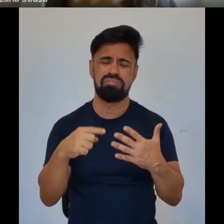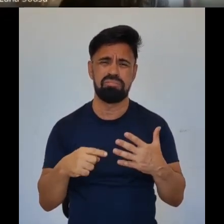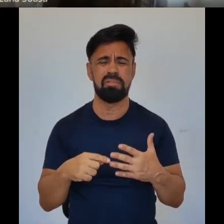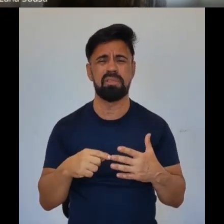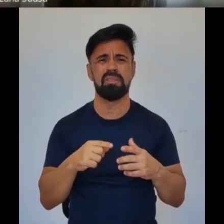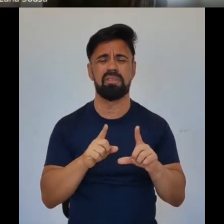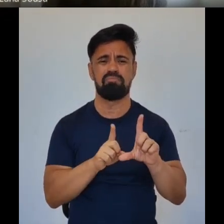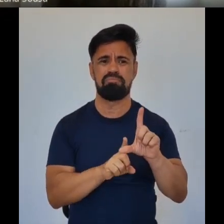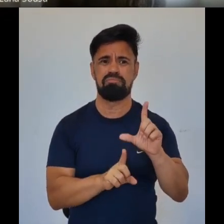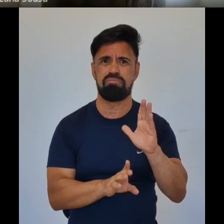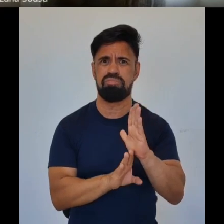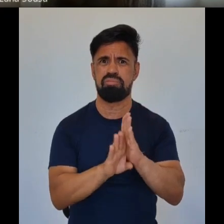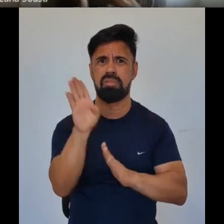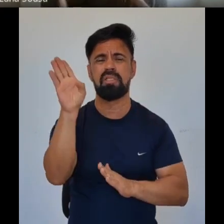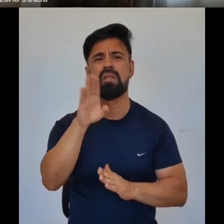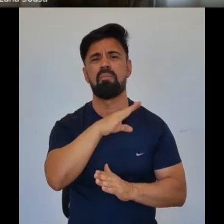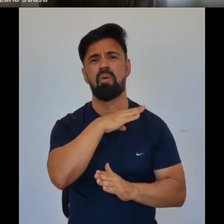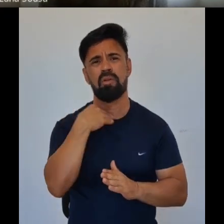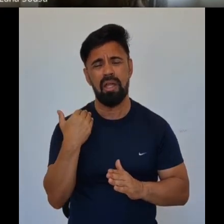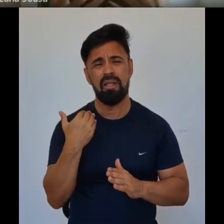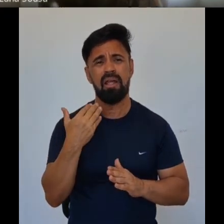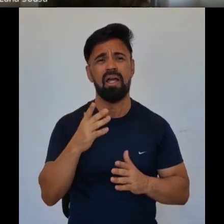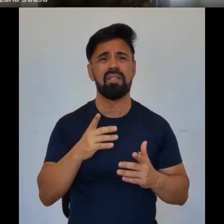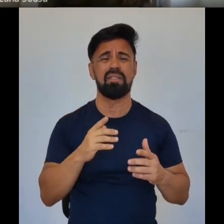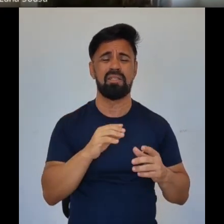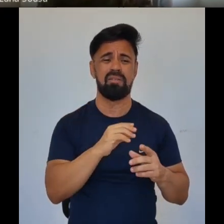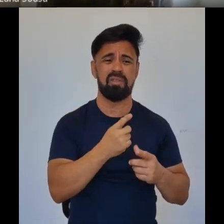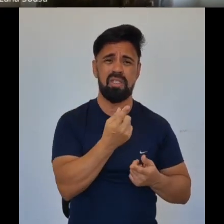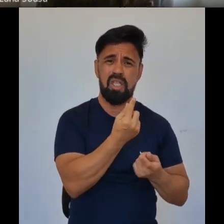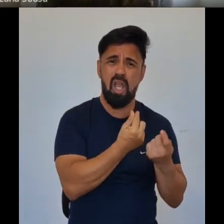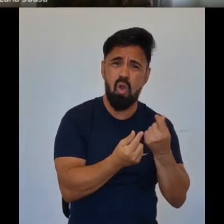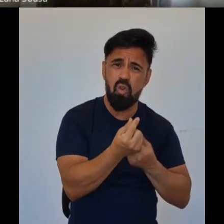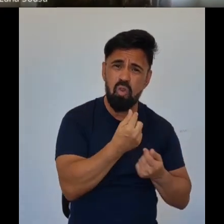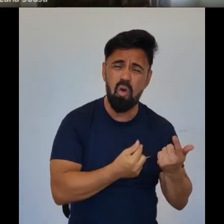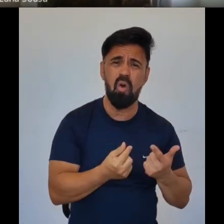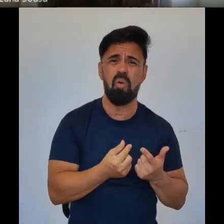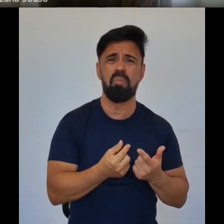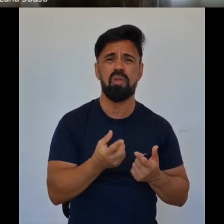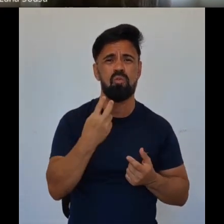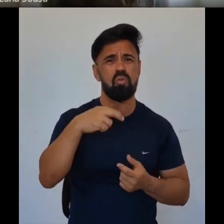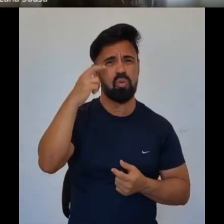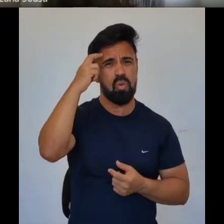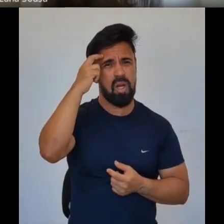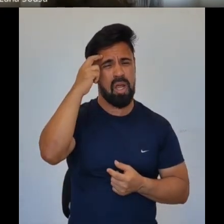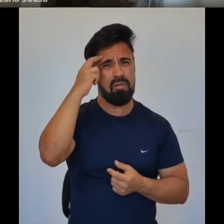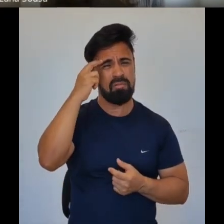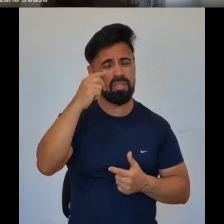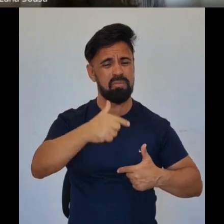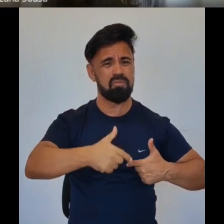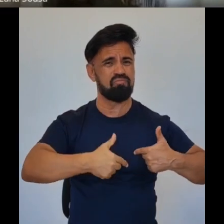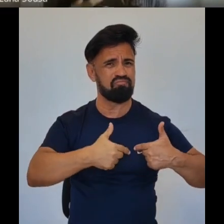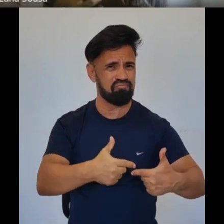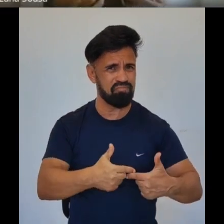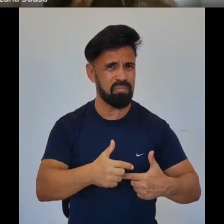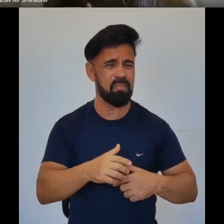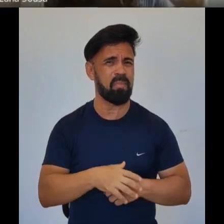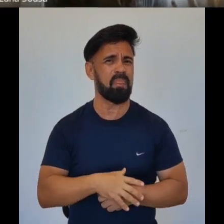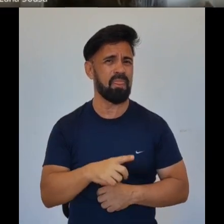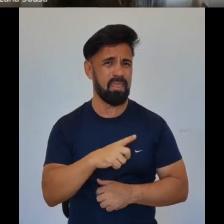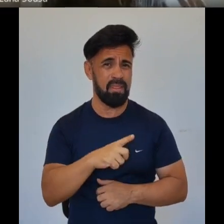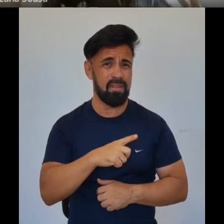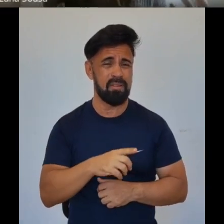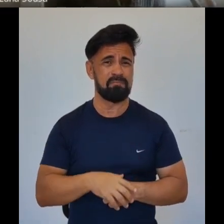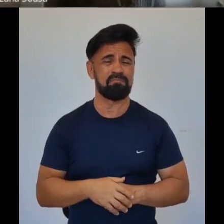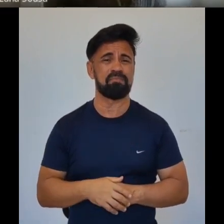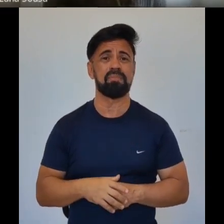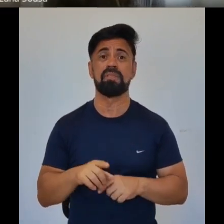com toda a vulnerabilidade socioeconômica e cultural que essas pessoas enfrentam. A gente tem